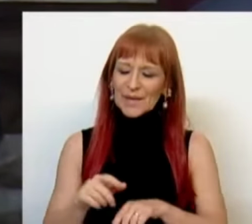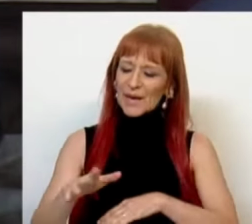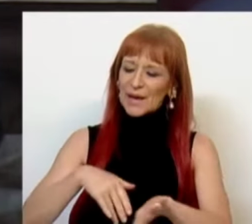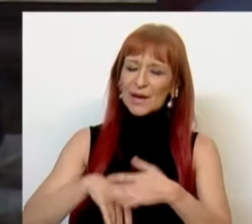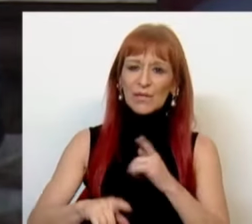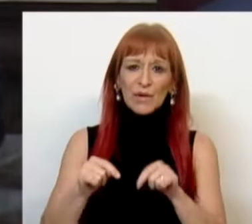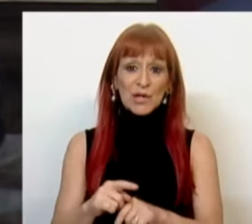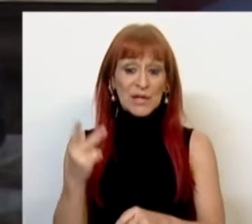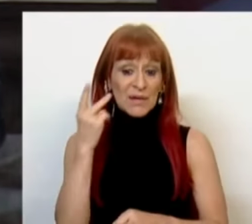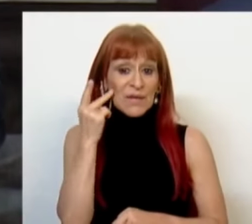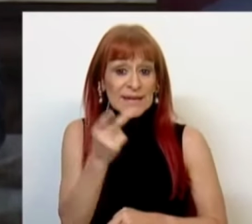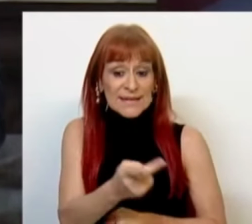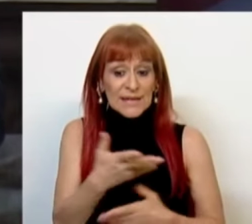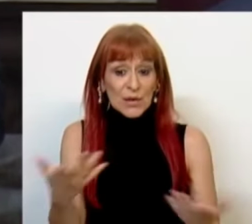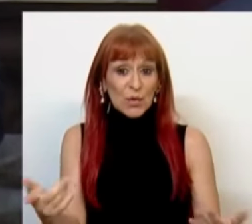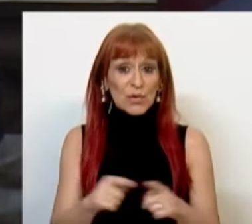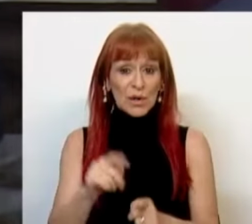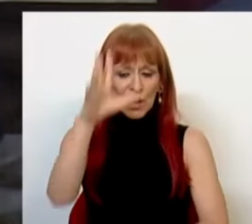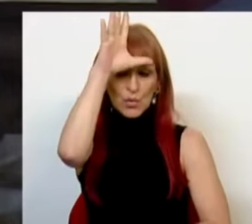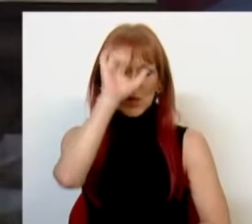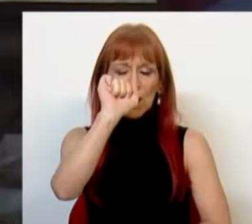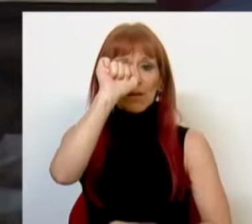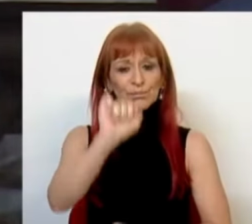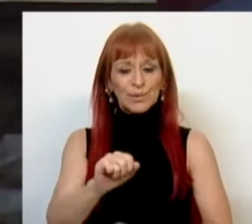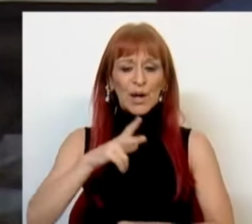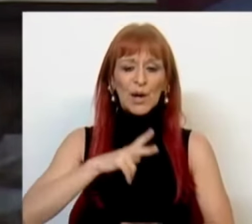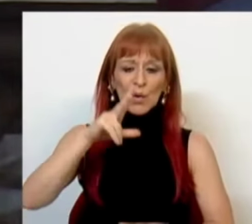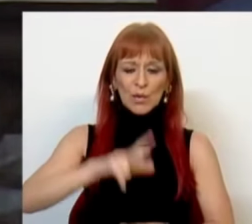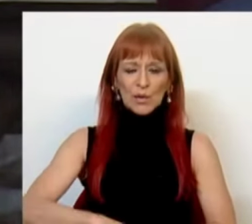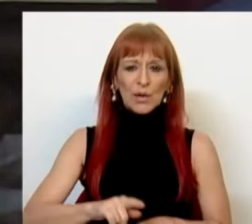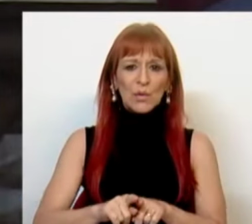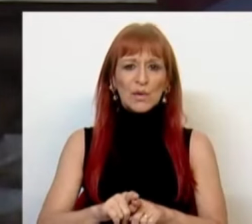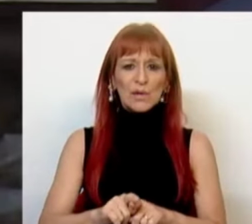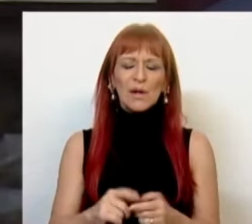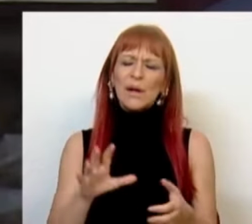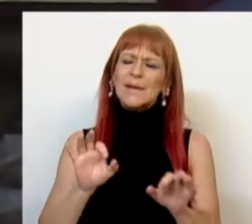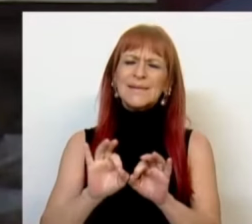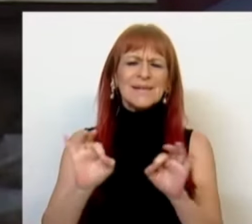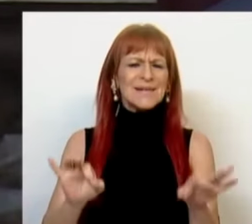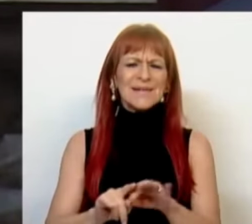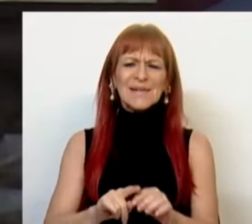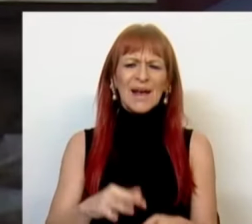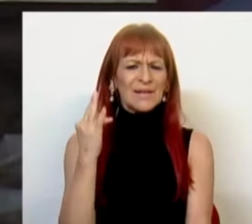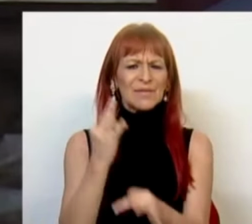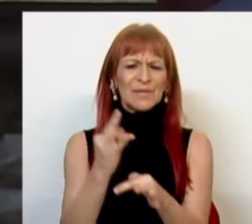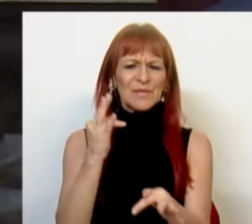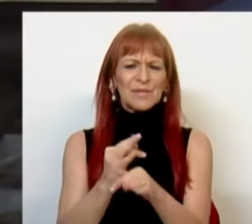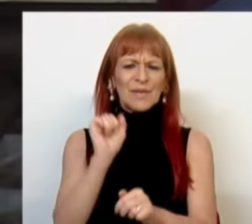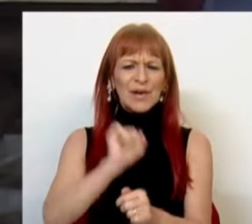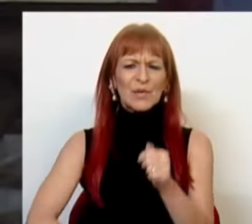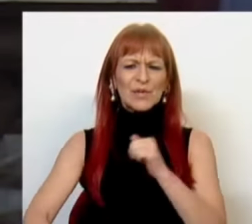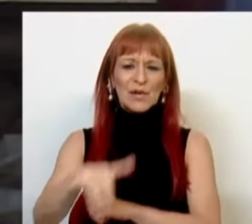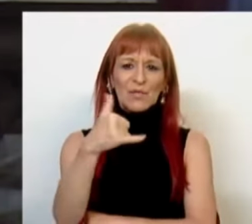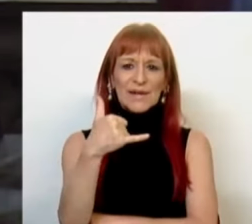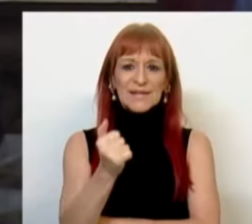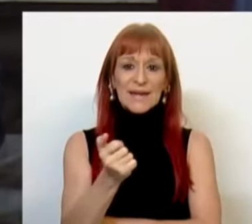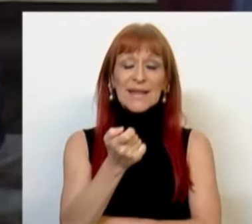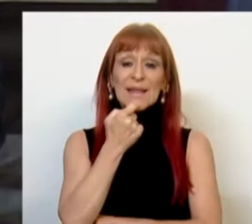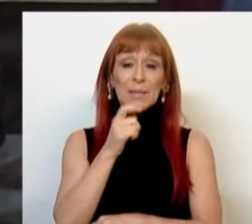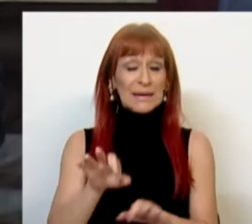realizar esta visita de Estado a Portugal, coincidindo com as celebrações de 25 de